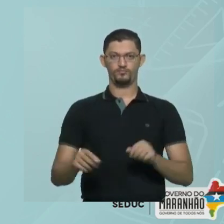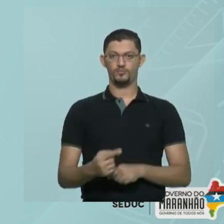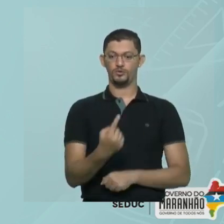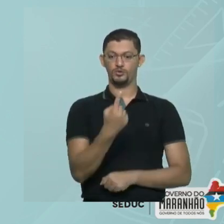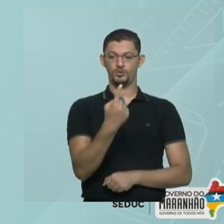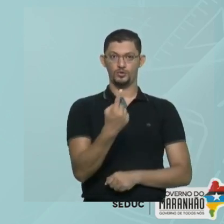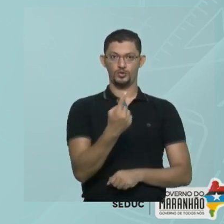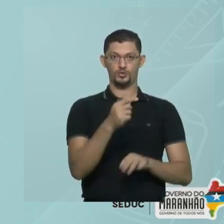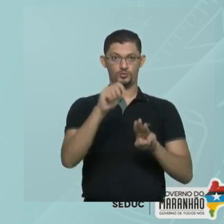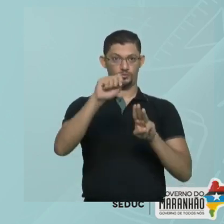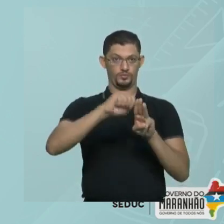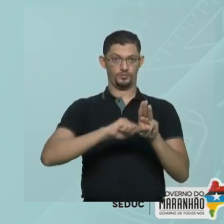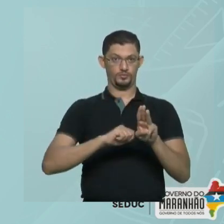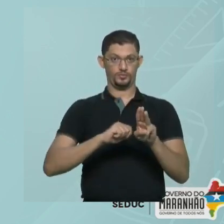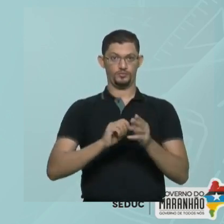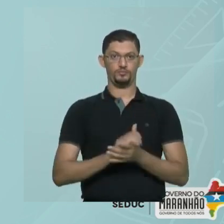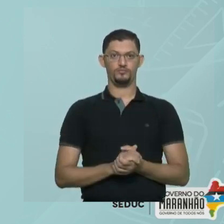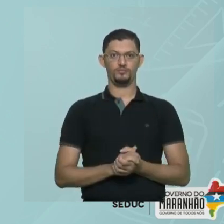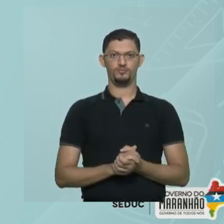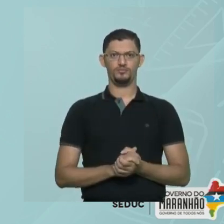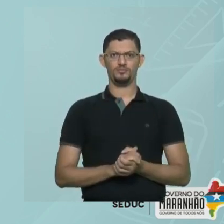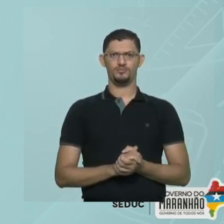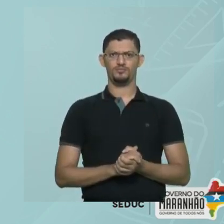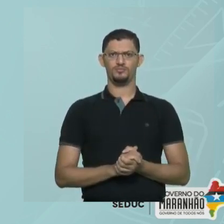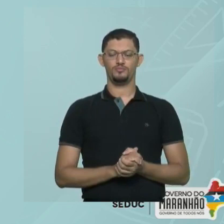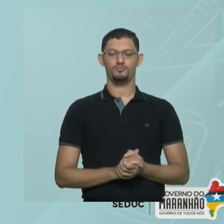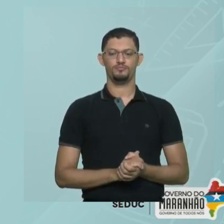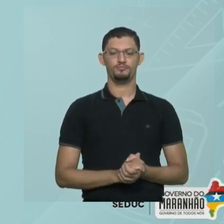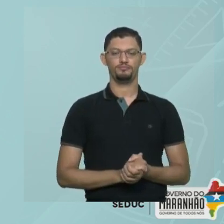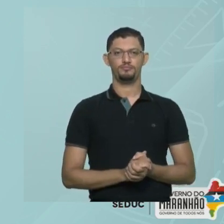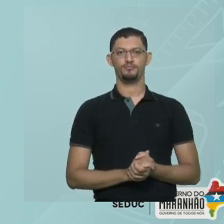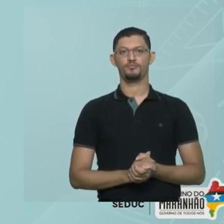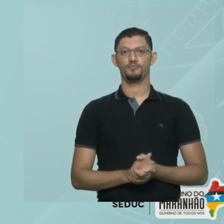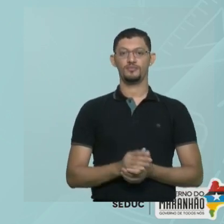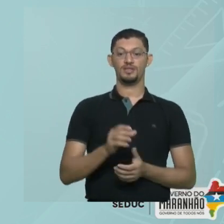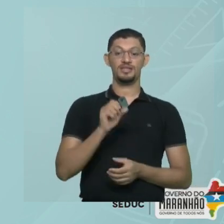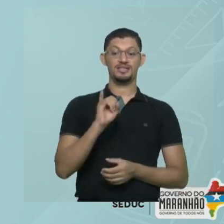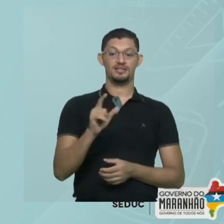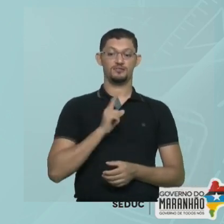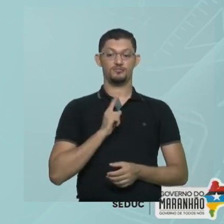um trimestre são o quê? 3 meses. Se eu tenho